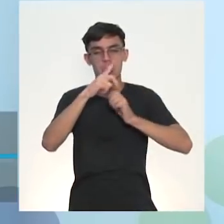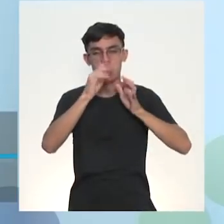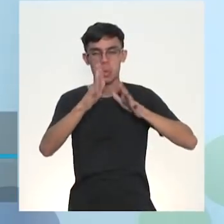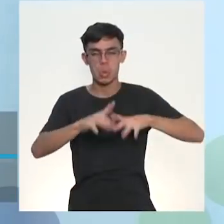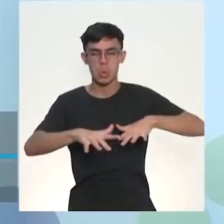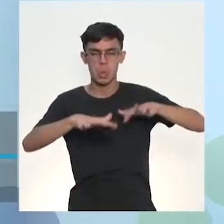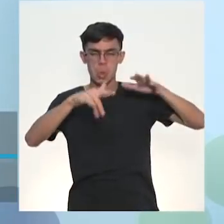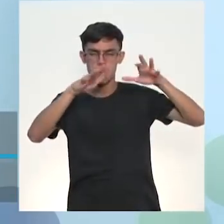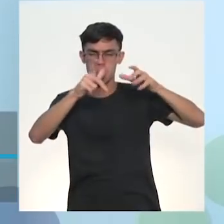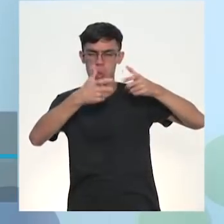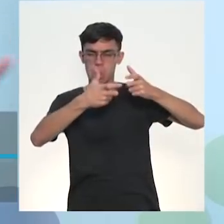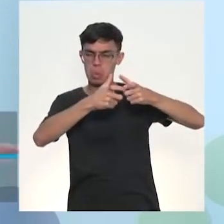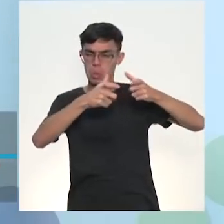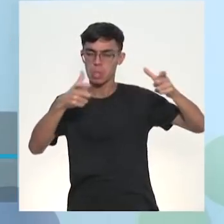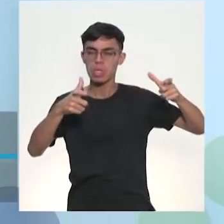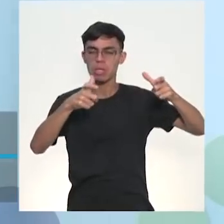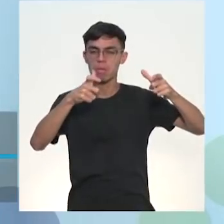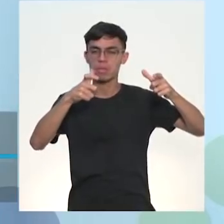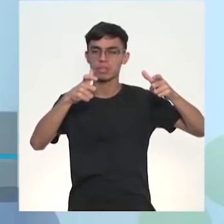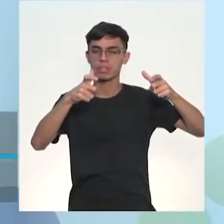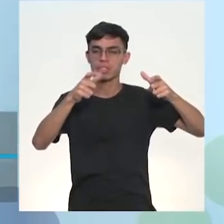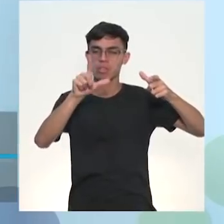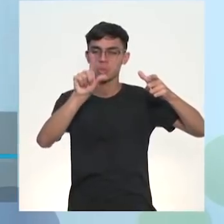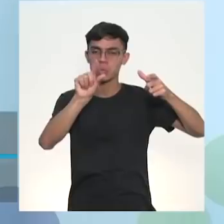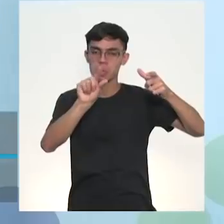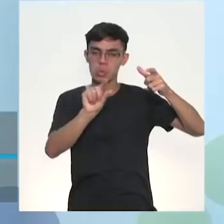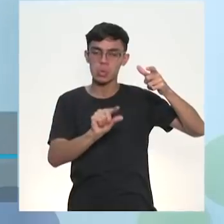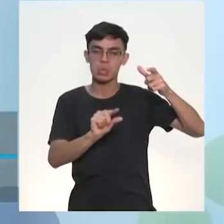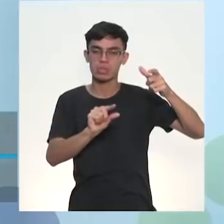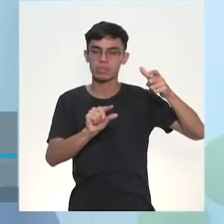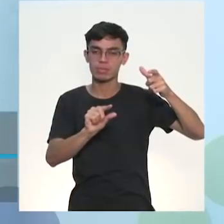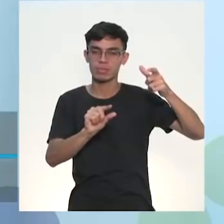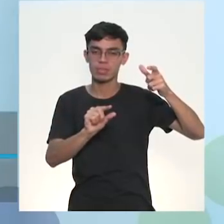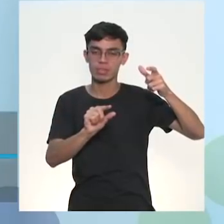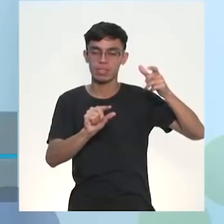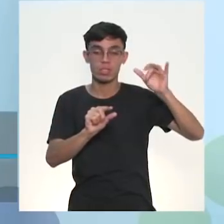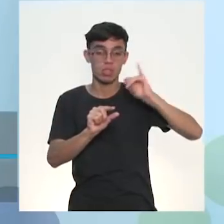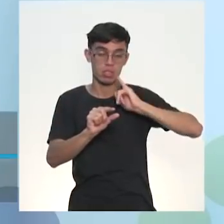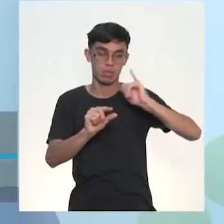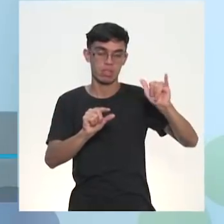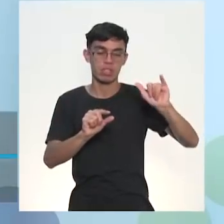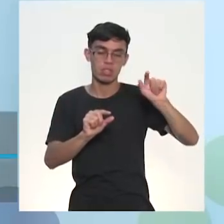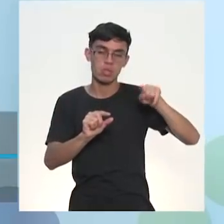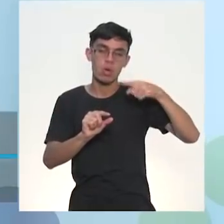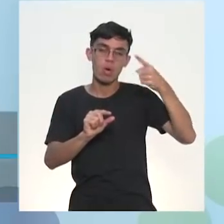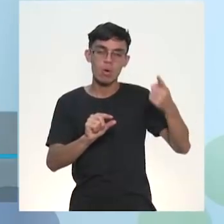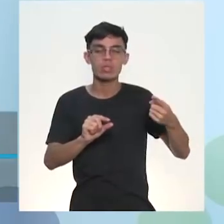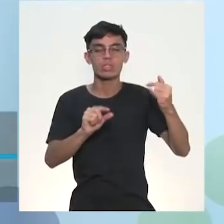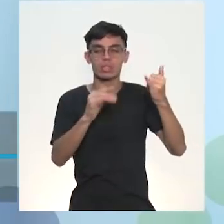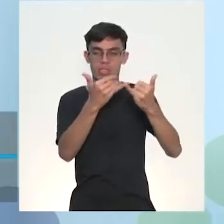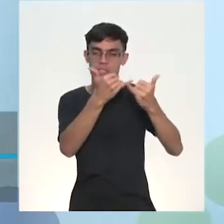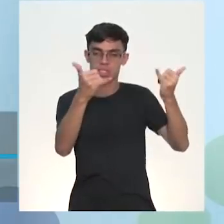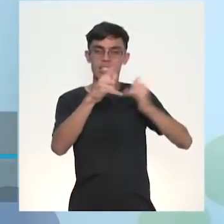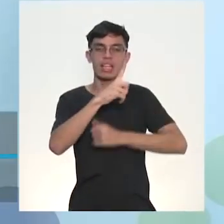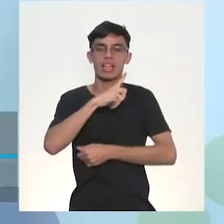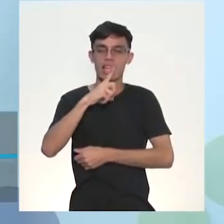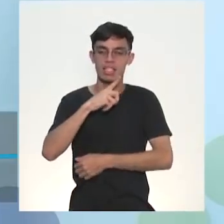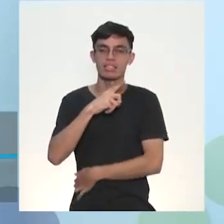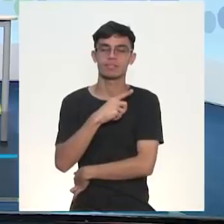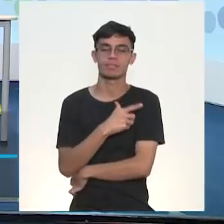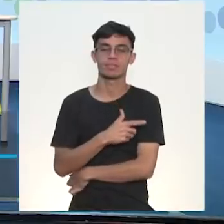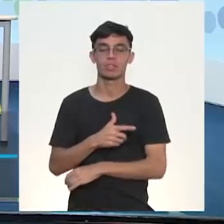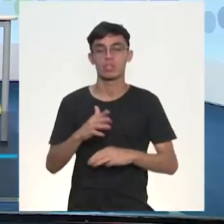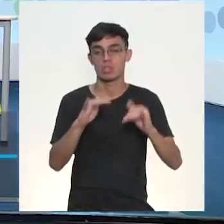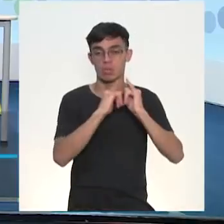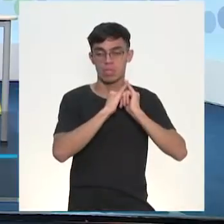grande de água. Então, quando começa a diminuir a quantidade de água, a gente começa a falar das outras formas de energia. Então, agora está bem